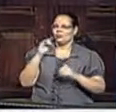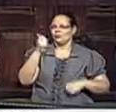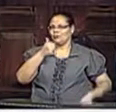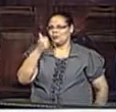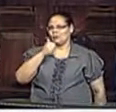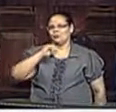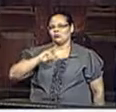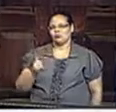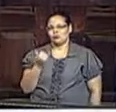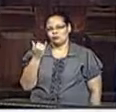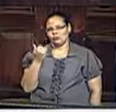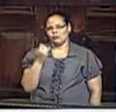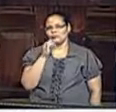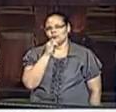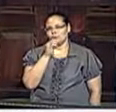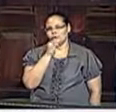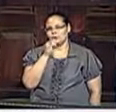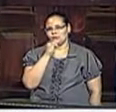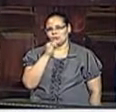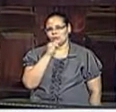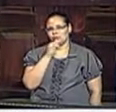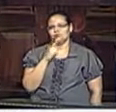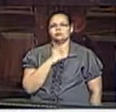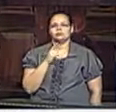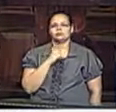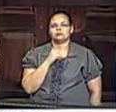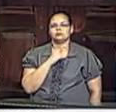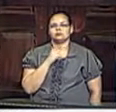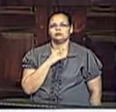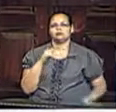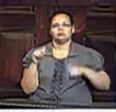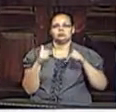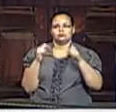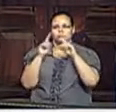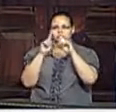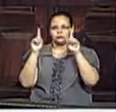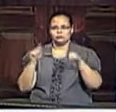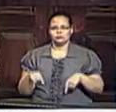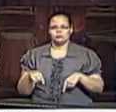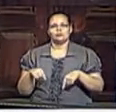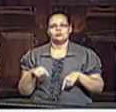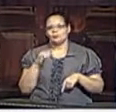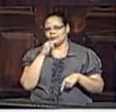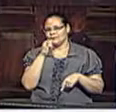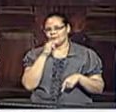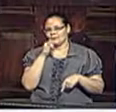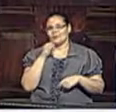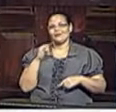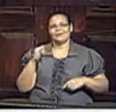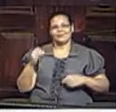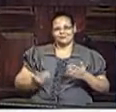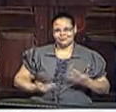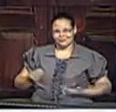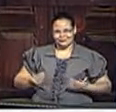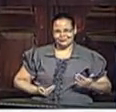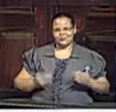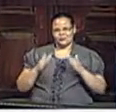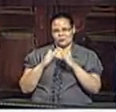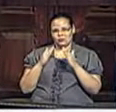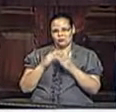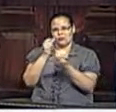janeiro. Isso, por exemplo, para alguém que tem um funcionário doméstico com carteira assinada, vai